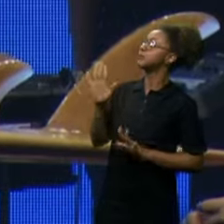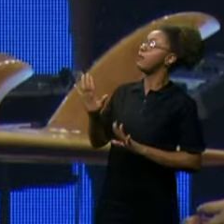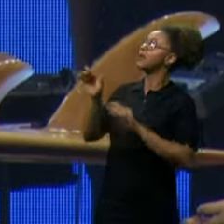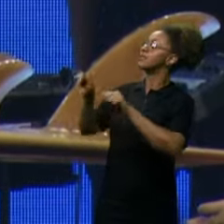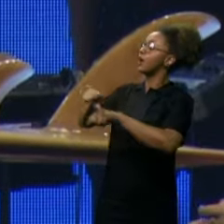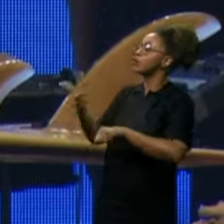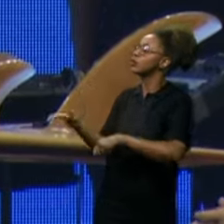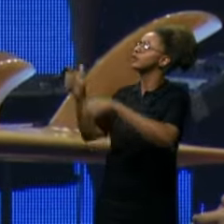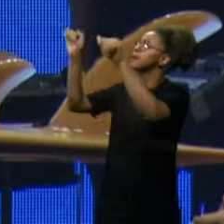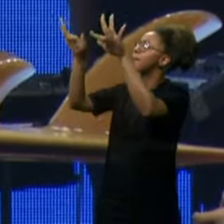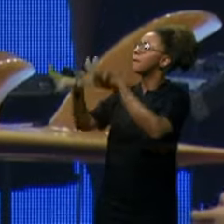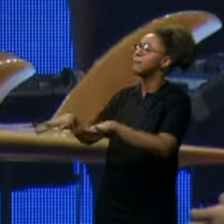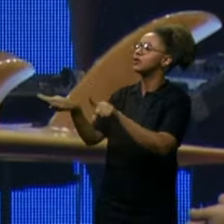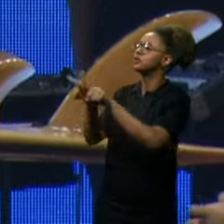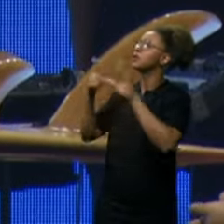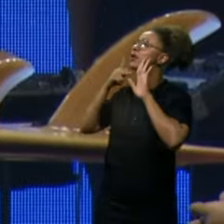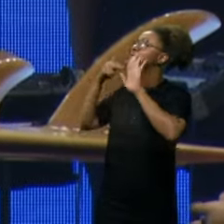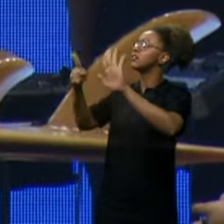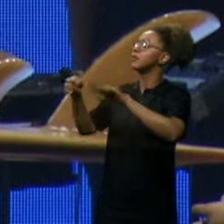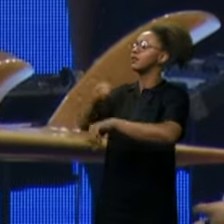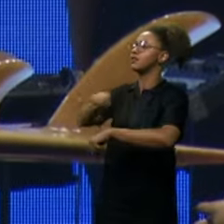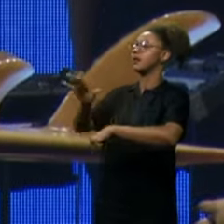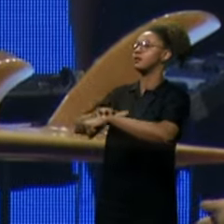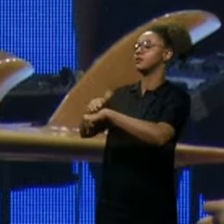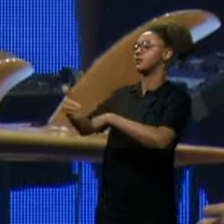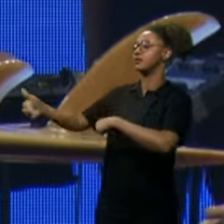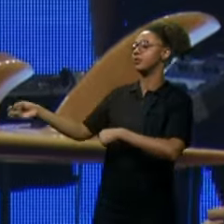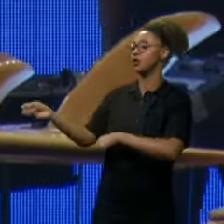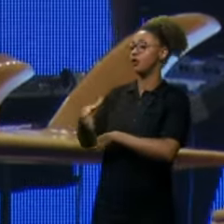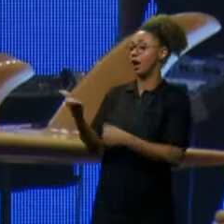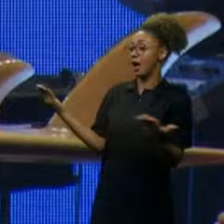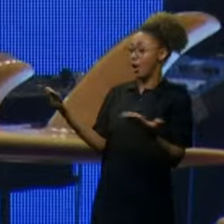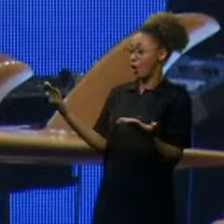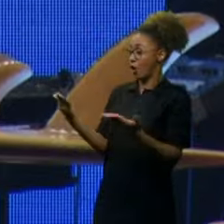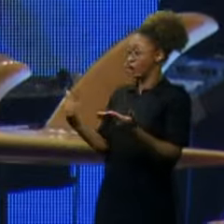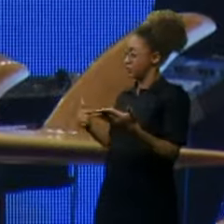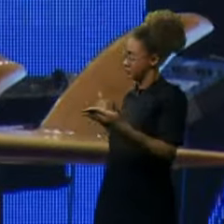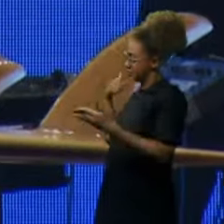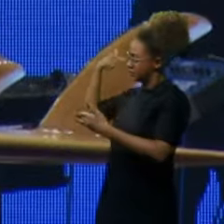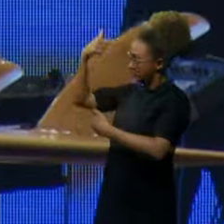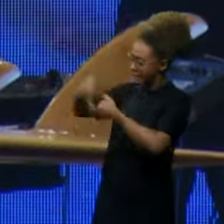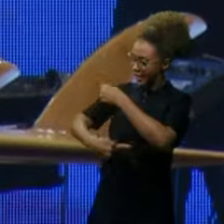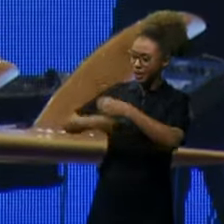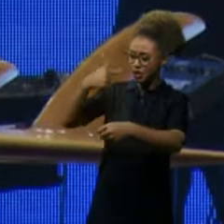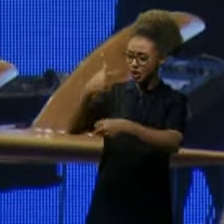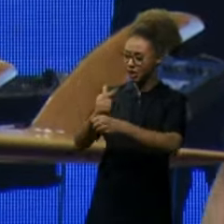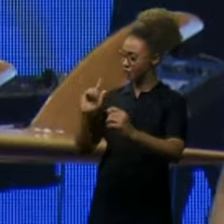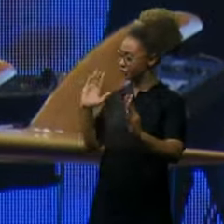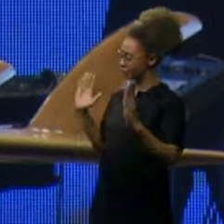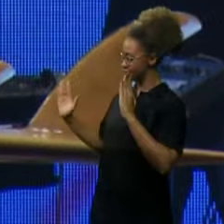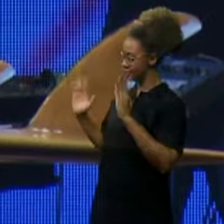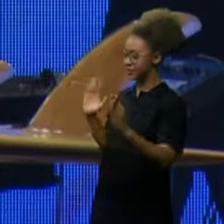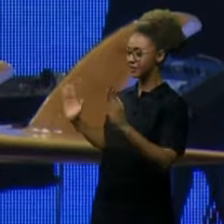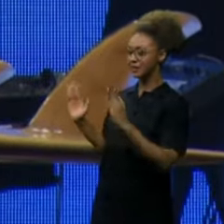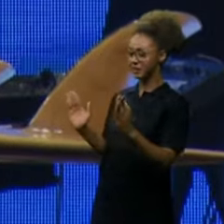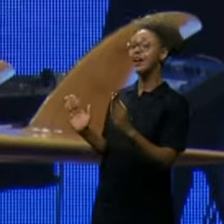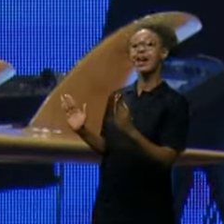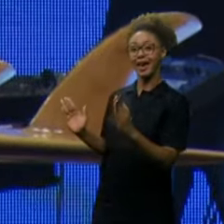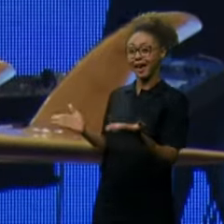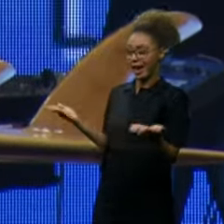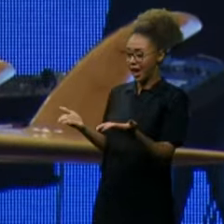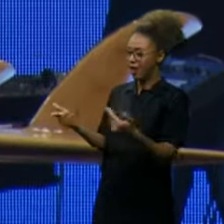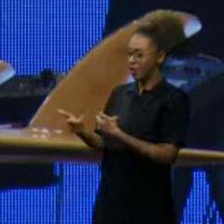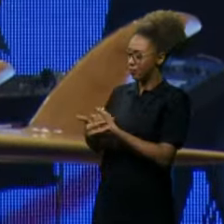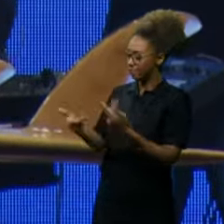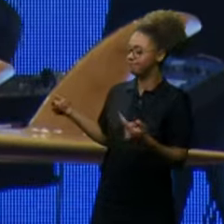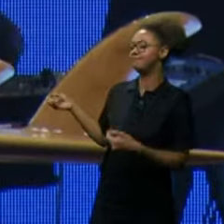e um liberado poderoso e Profético para essa nova temporada Hoje em sete anos ciclo Poderoso se fecha algo novo acontece